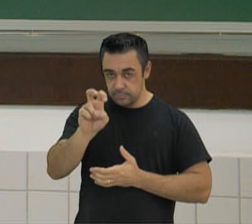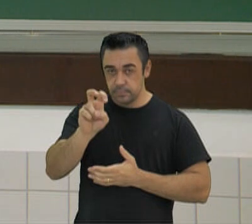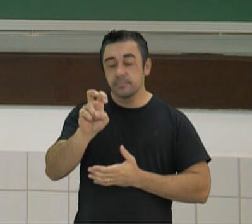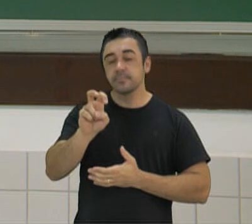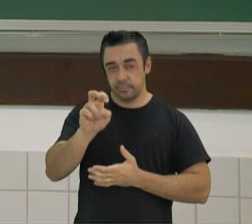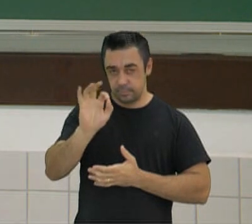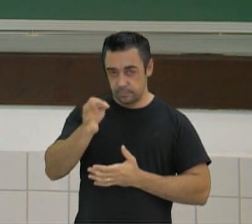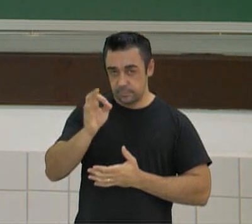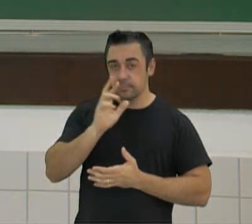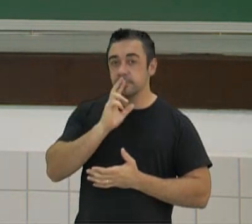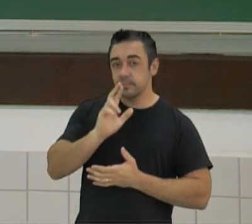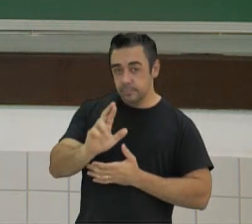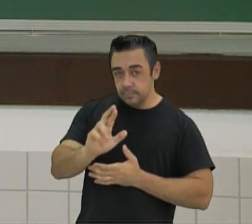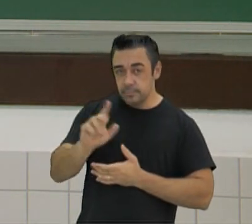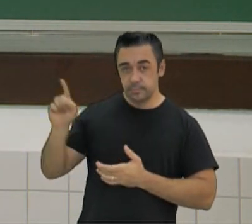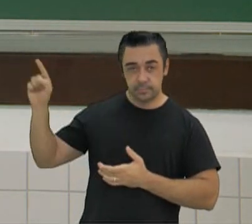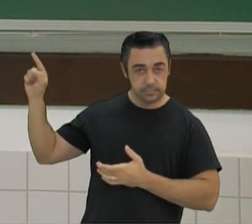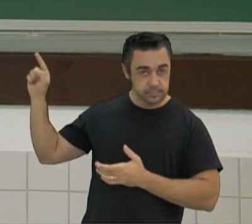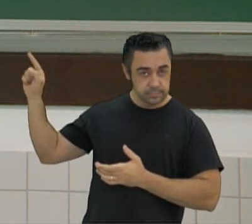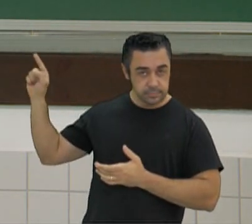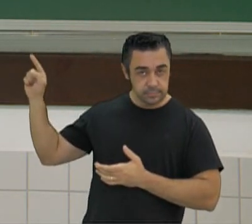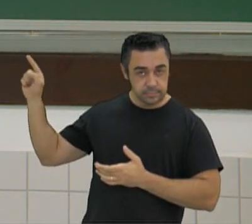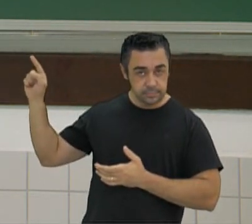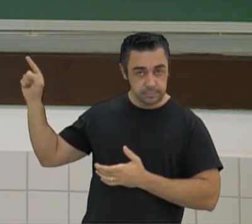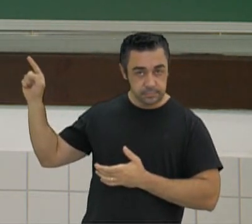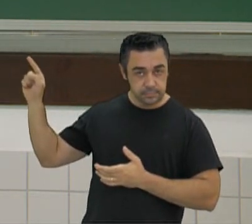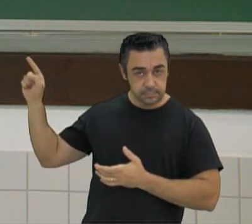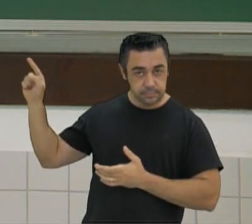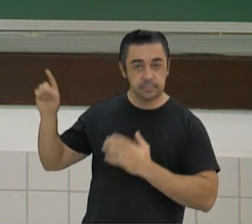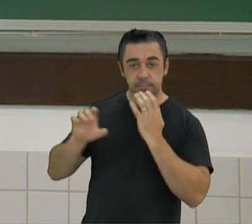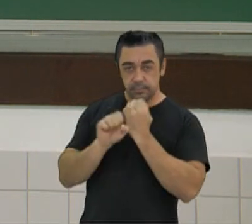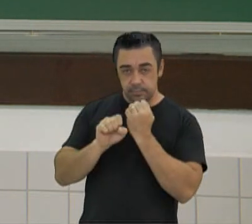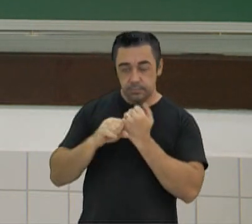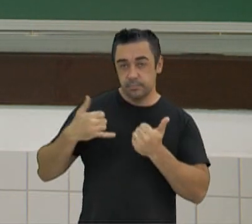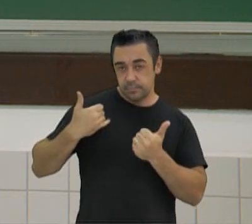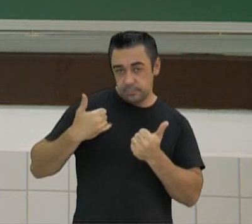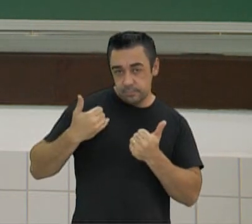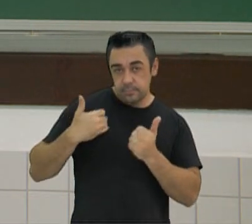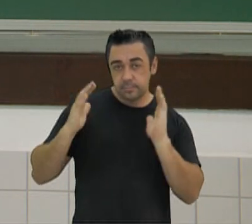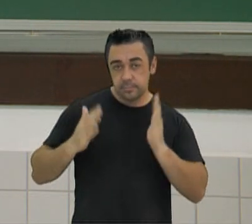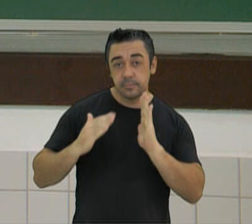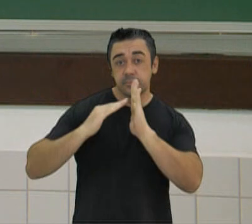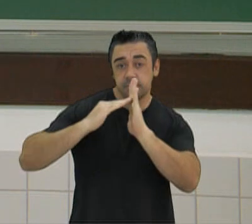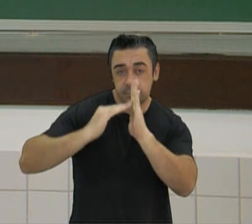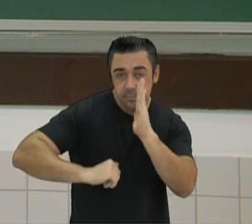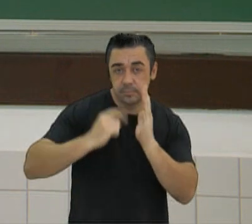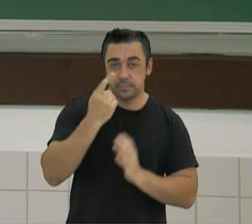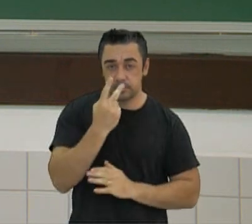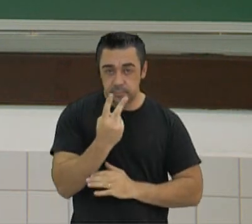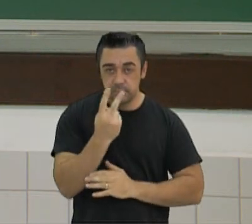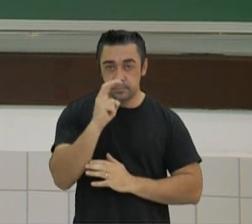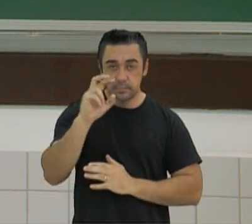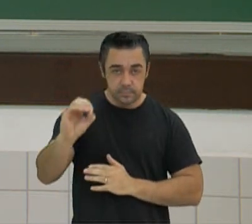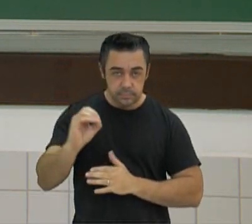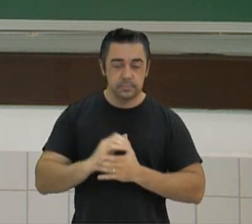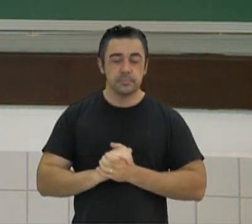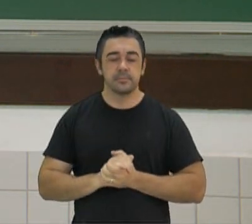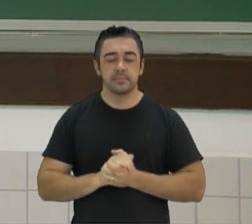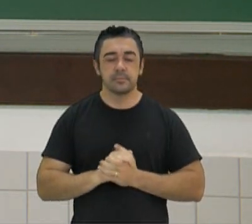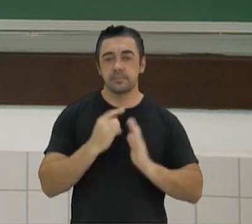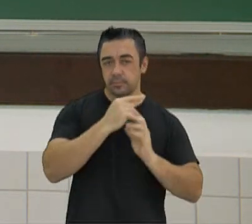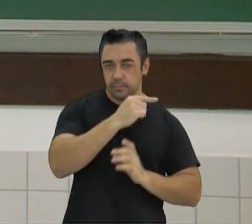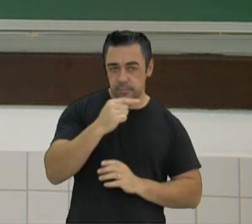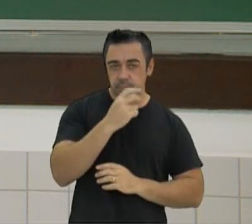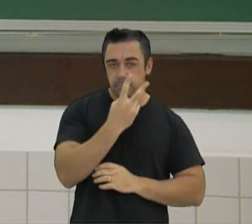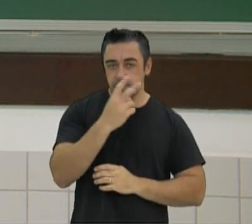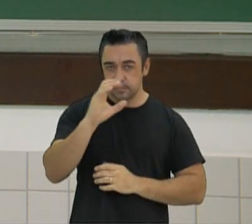785, que foi o resultado que ele obteve, estamos nesse passo aqui, ó. Somou a idade, eu vou subtrair 250, tá? Então,